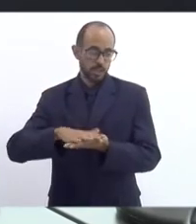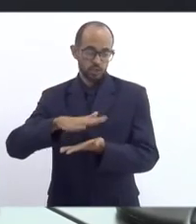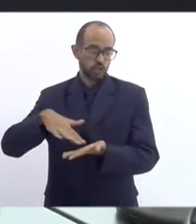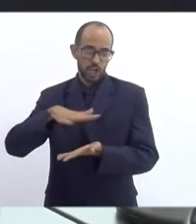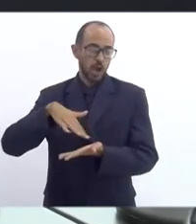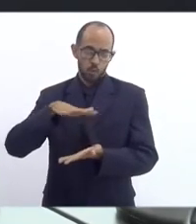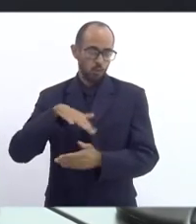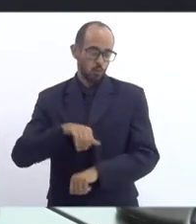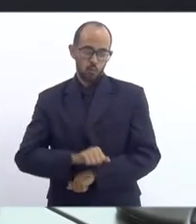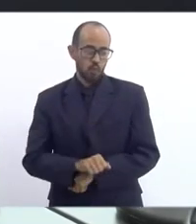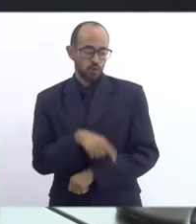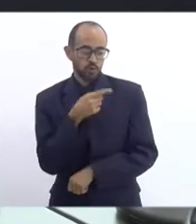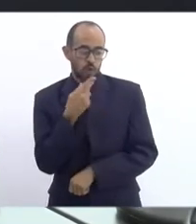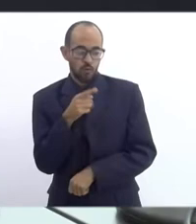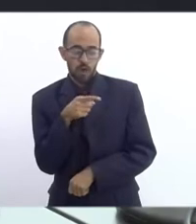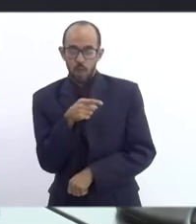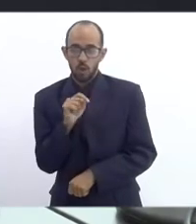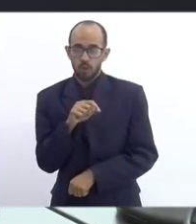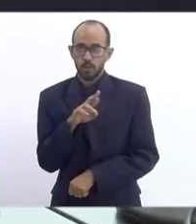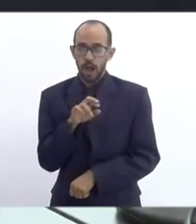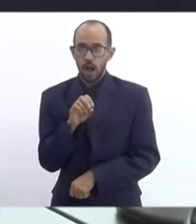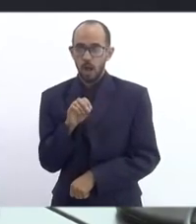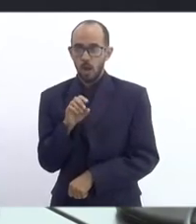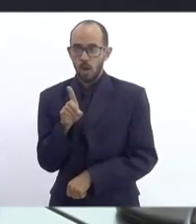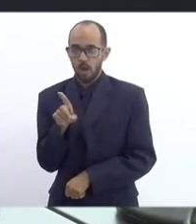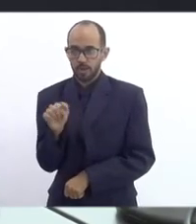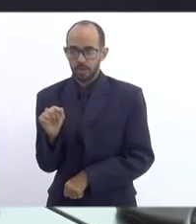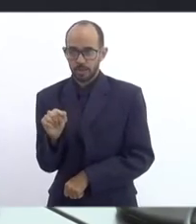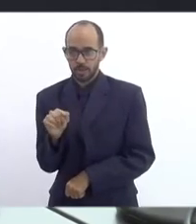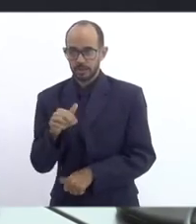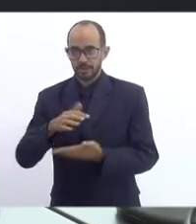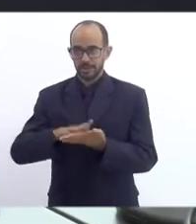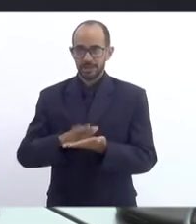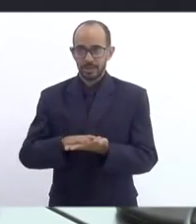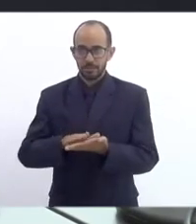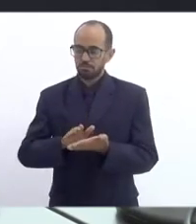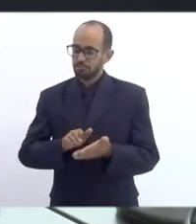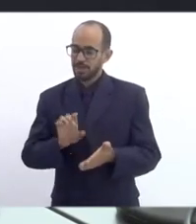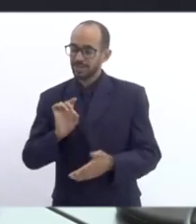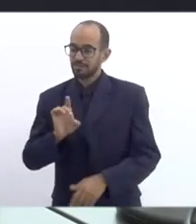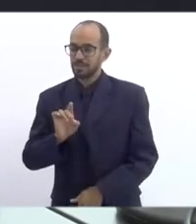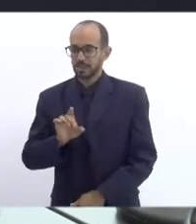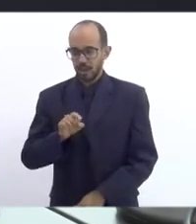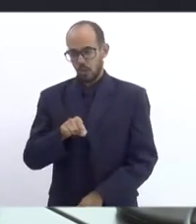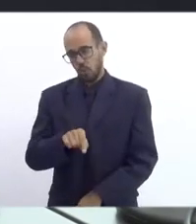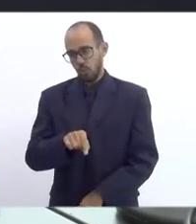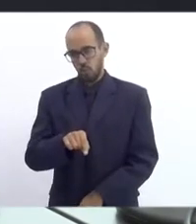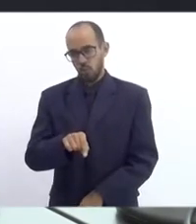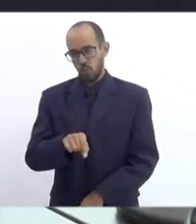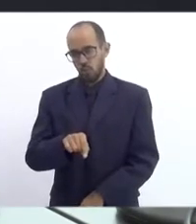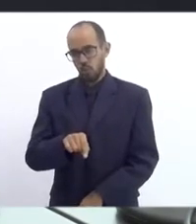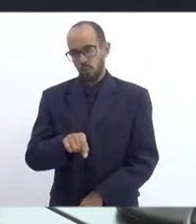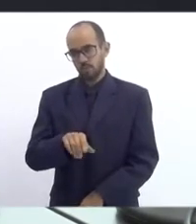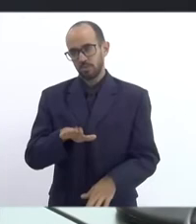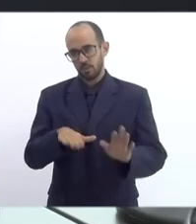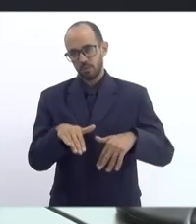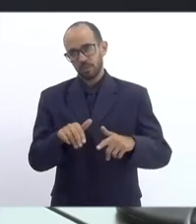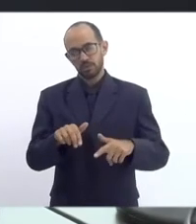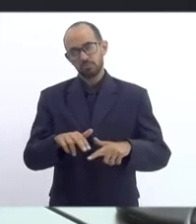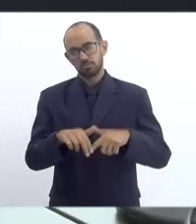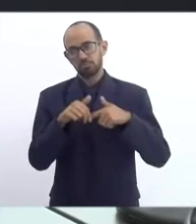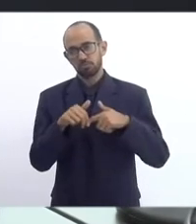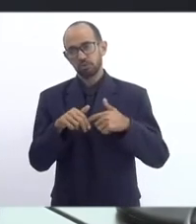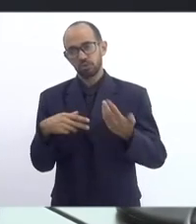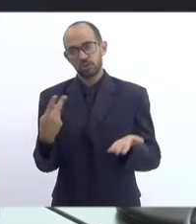Excelência tratou de uma roda de samba específica. E aí ele deve ter se valido disso,